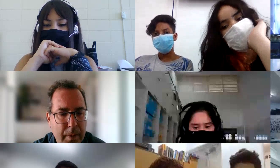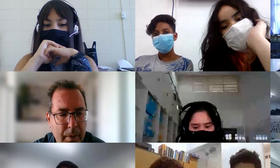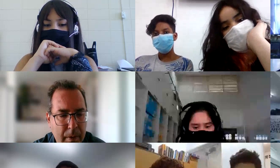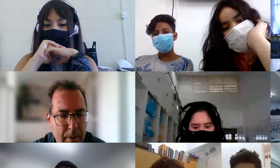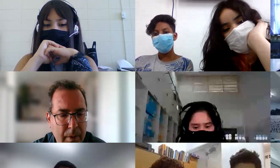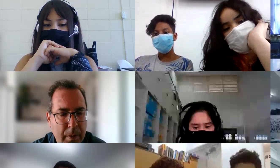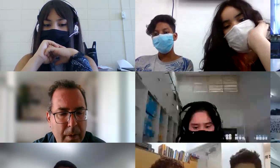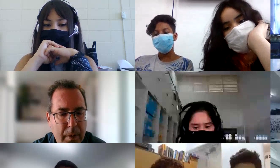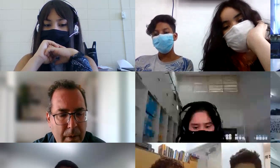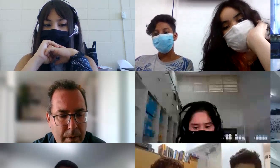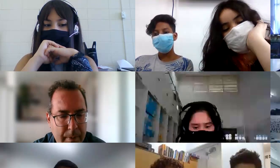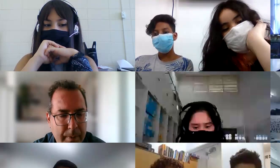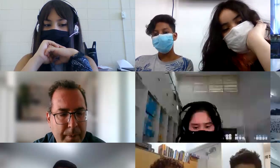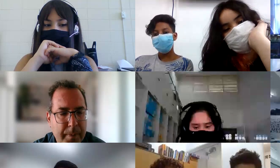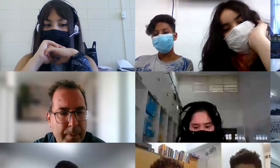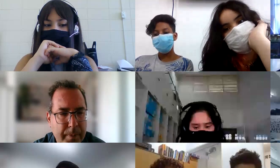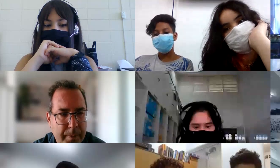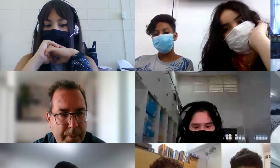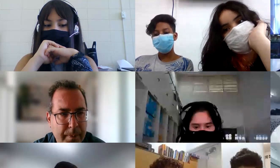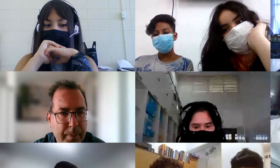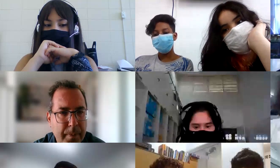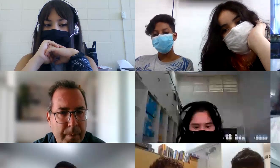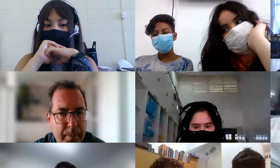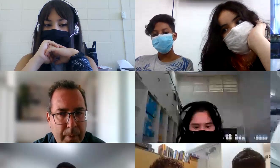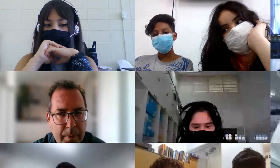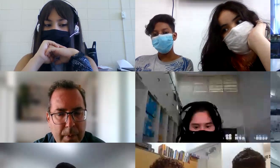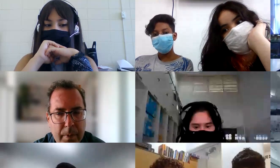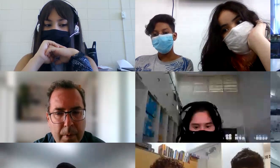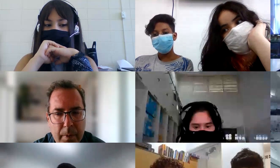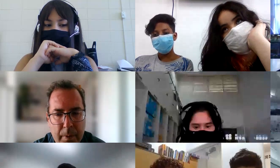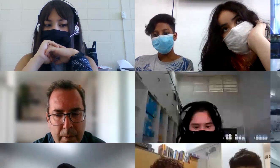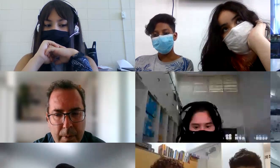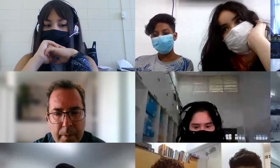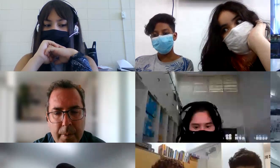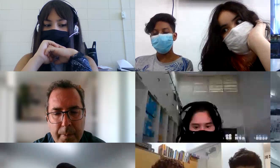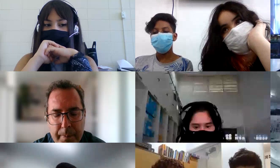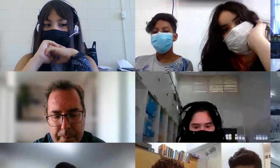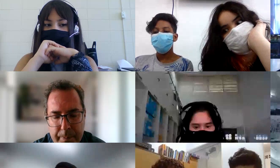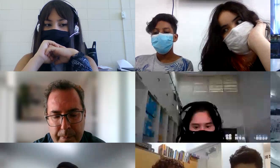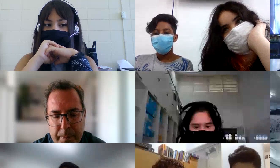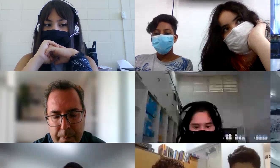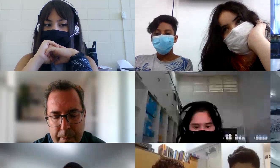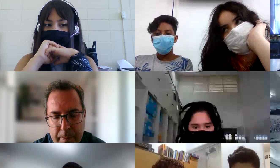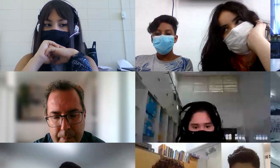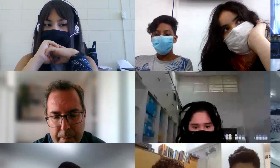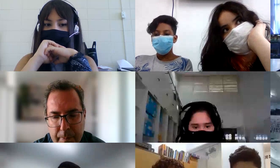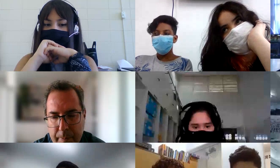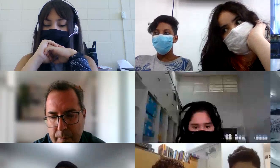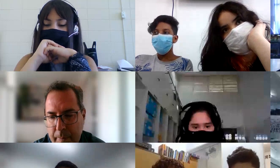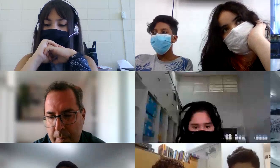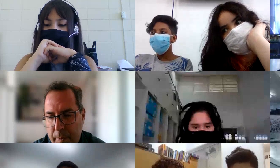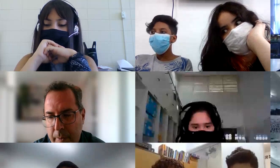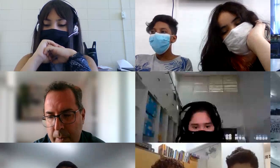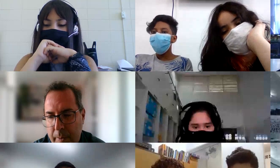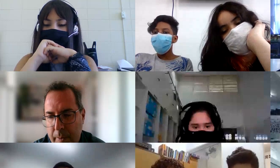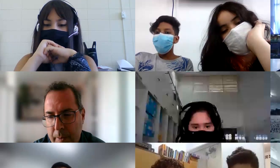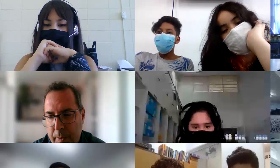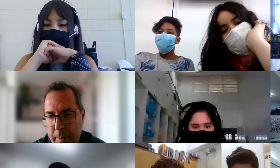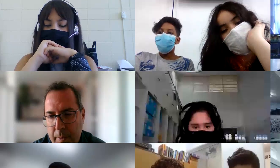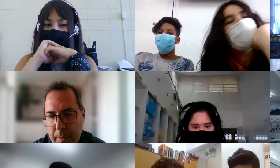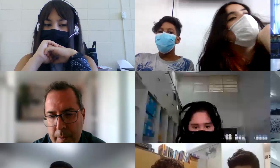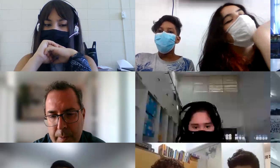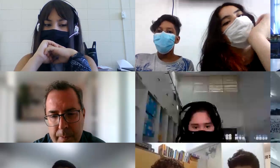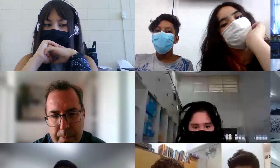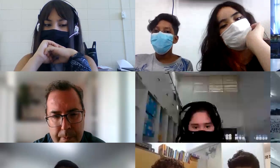né, poder acompanhar essa conversa aqui com vocês. Como todos vocês sabem, né, isso depois vai ser publicado e,